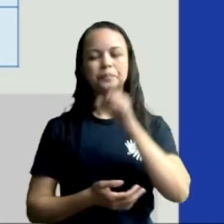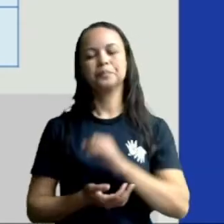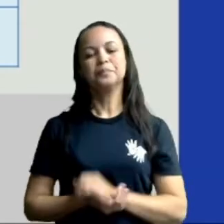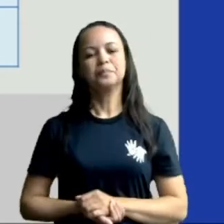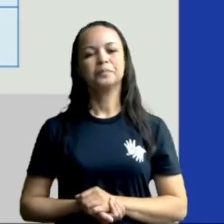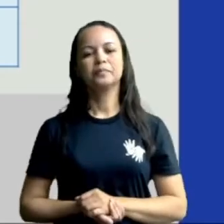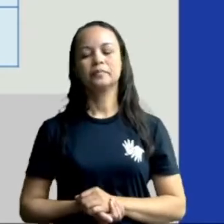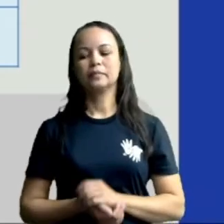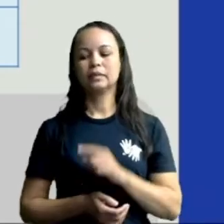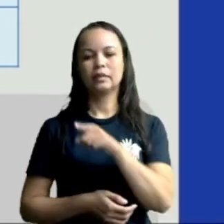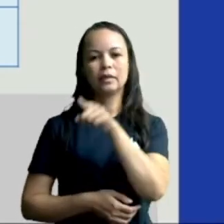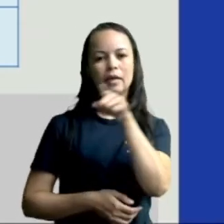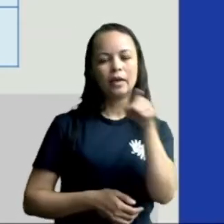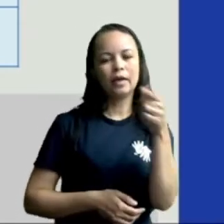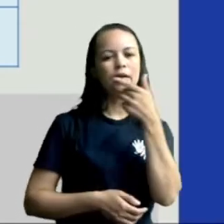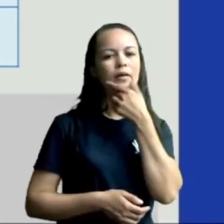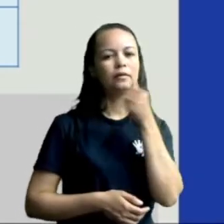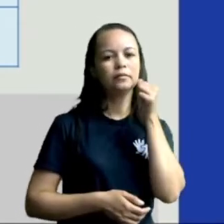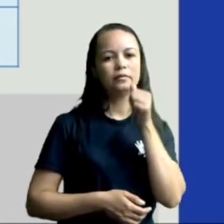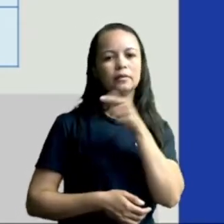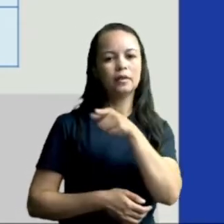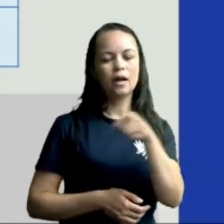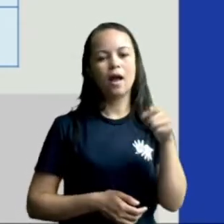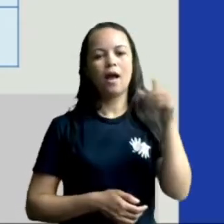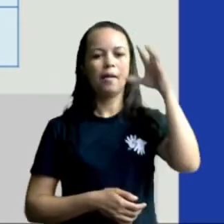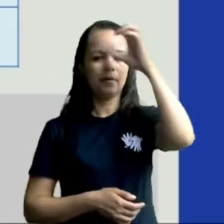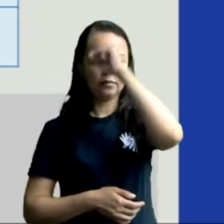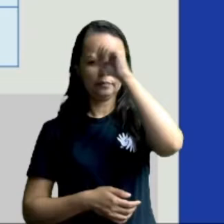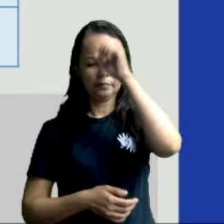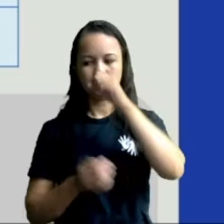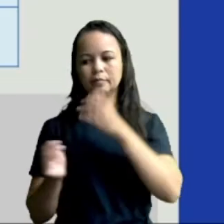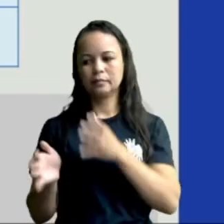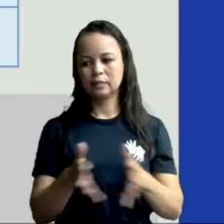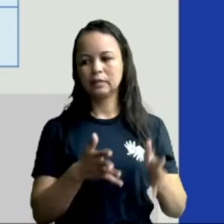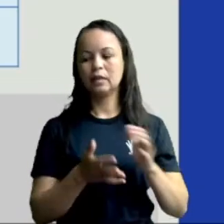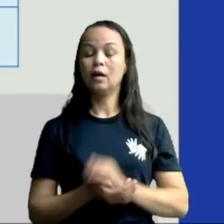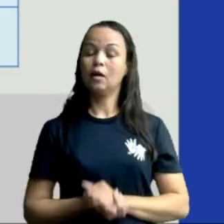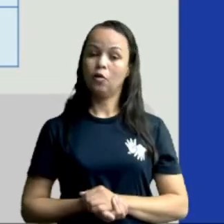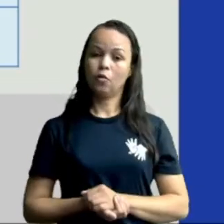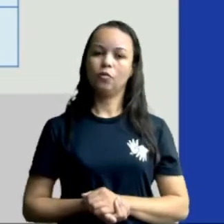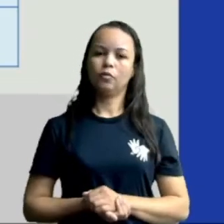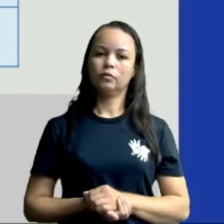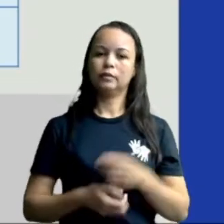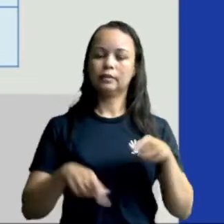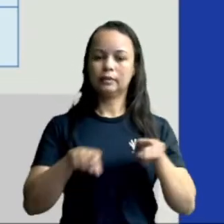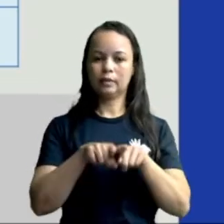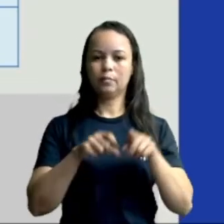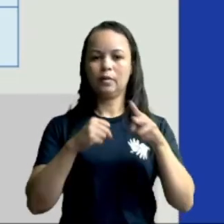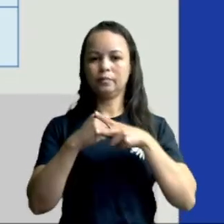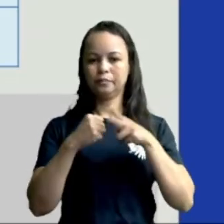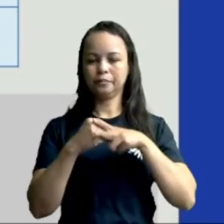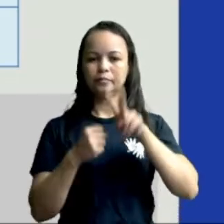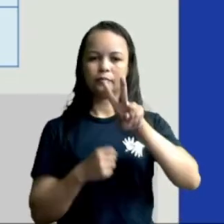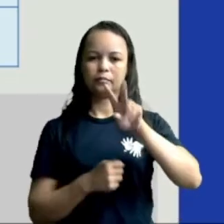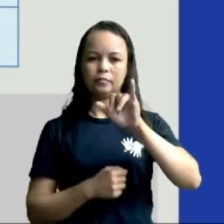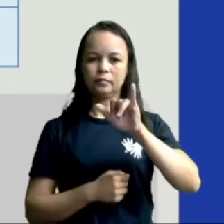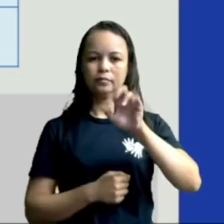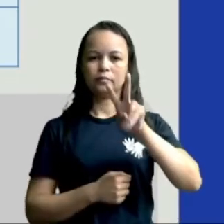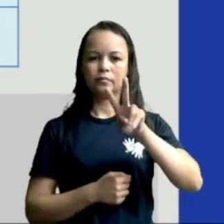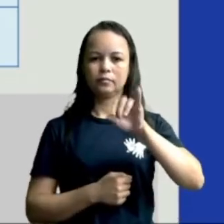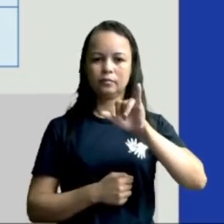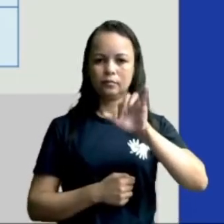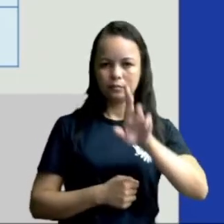aprenderías, ellos aprenderiam. E a mesma coisa o verbo vivir.